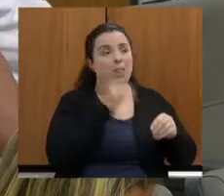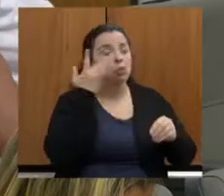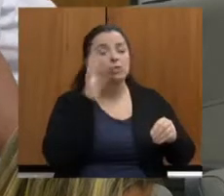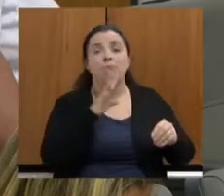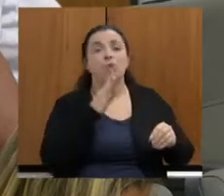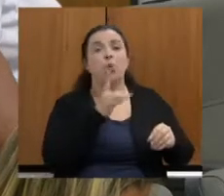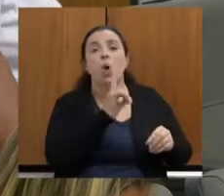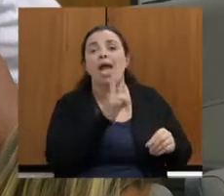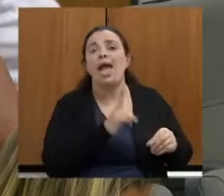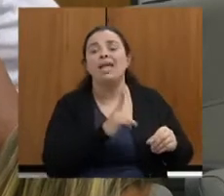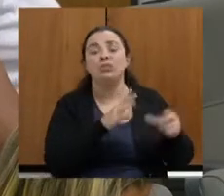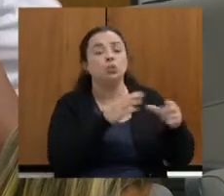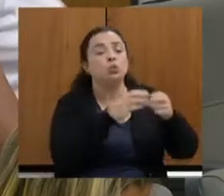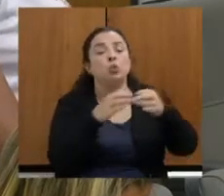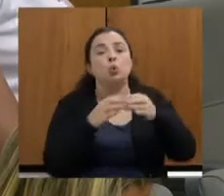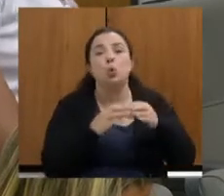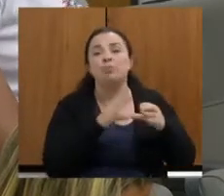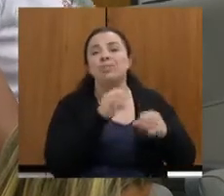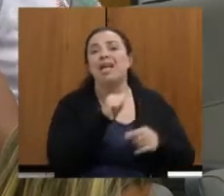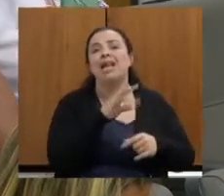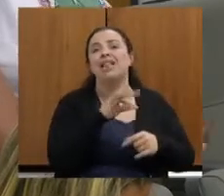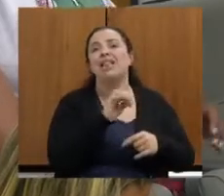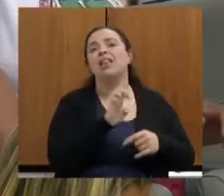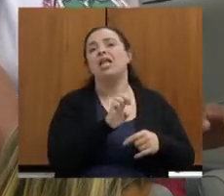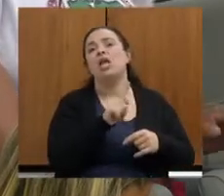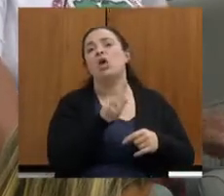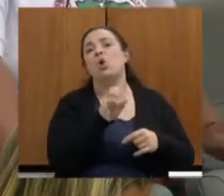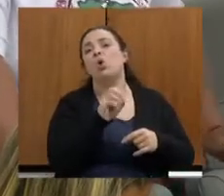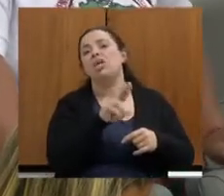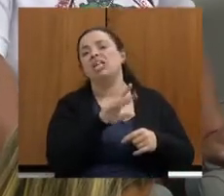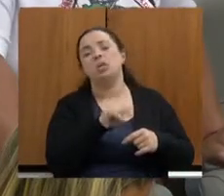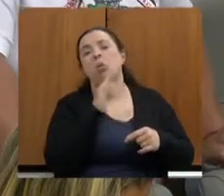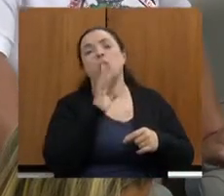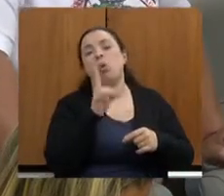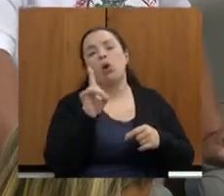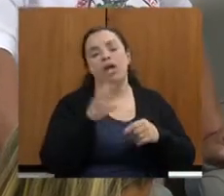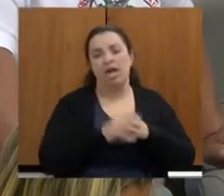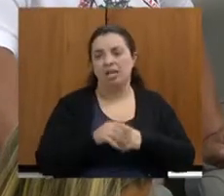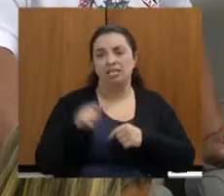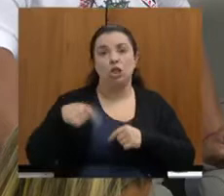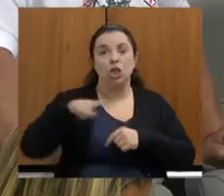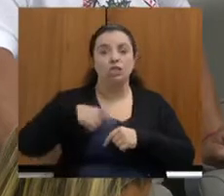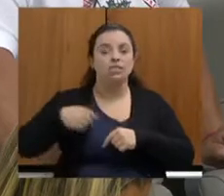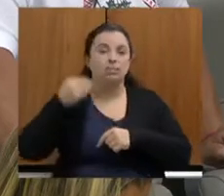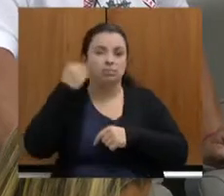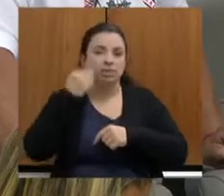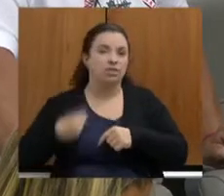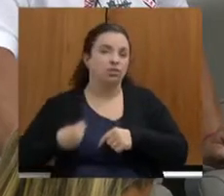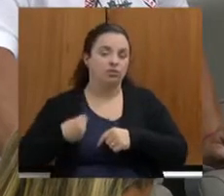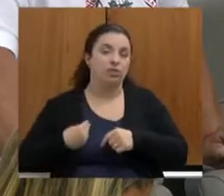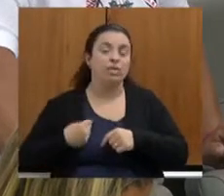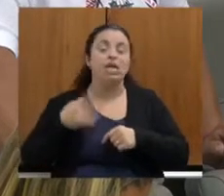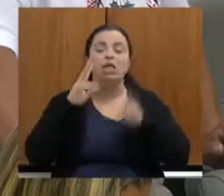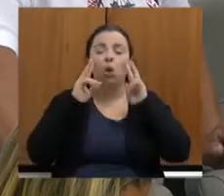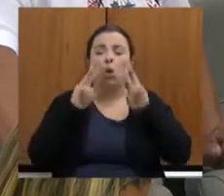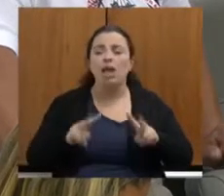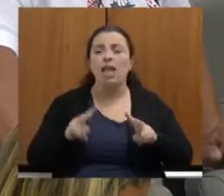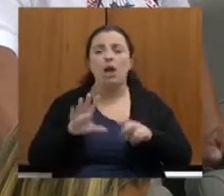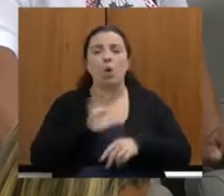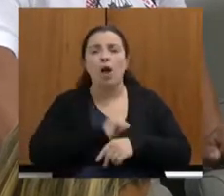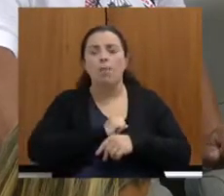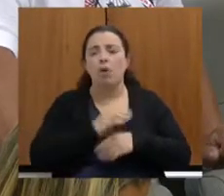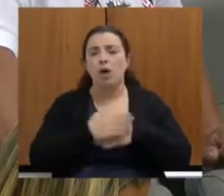fizeram lá então assim que a um carinho né especial e olhar tudo isso aí porque fui o atingido